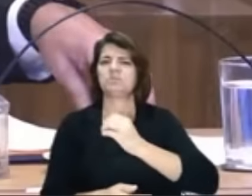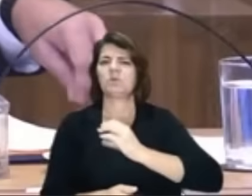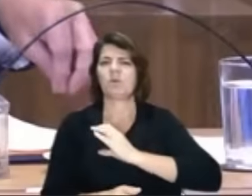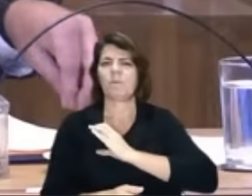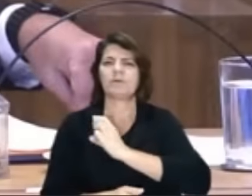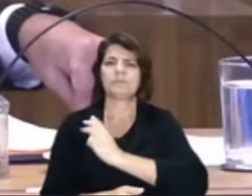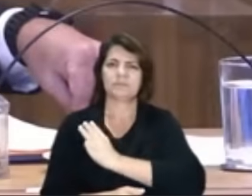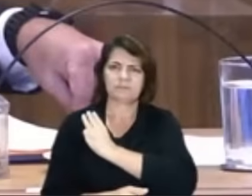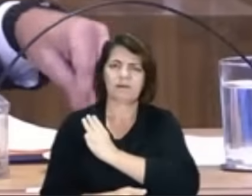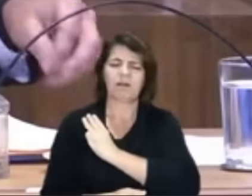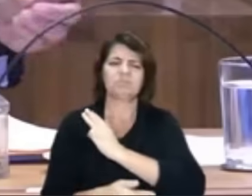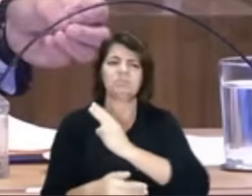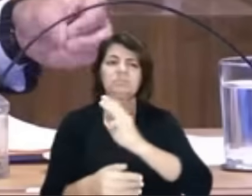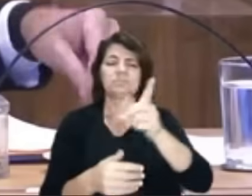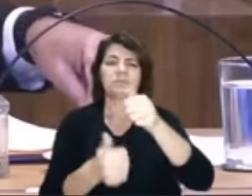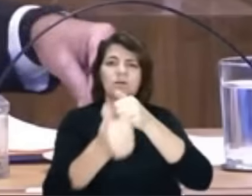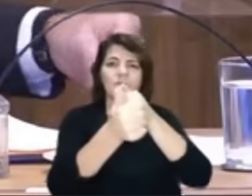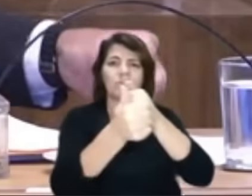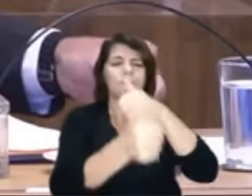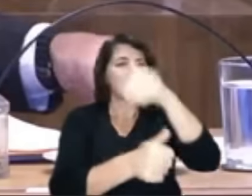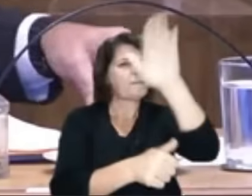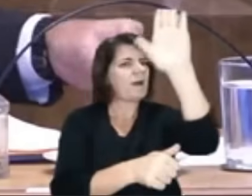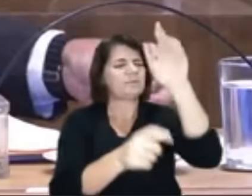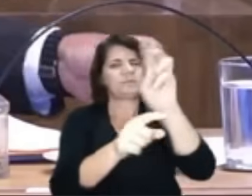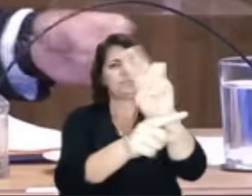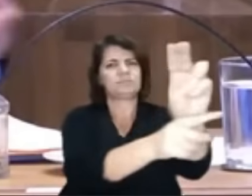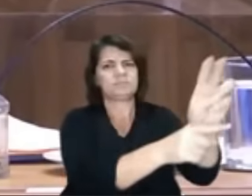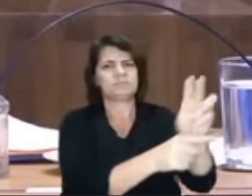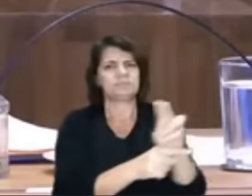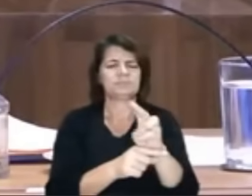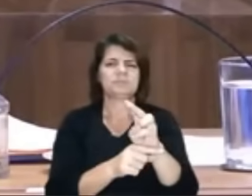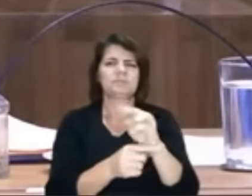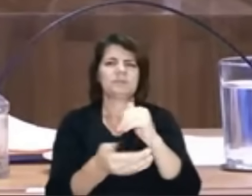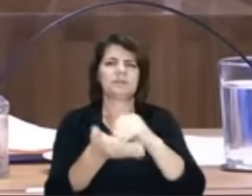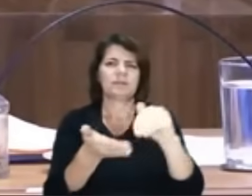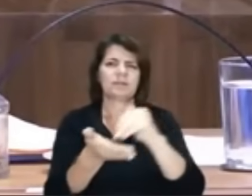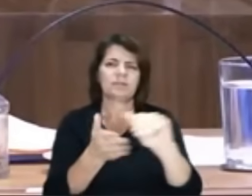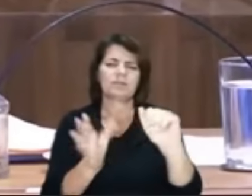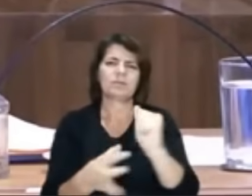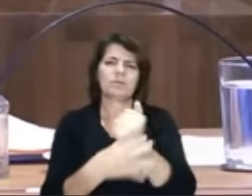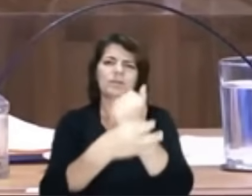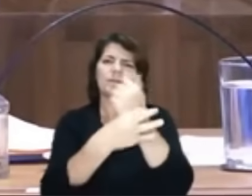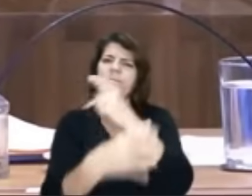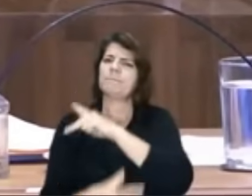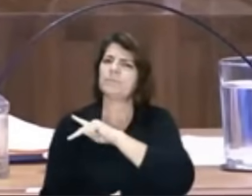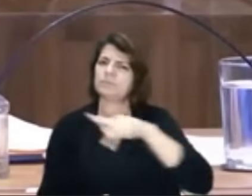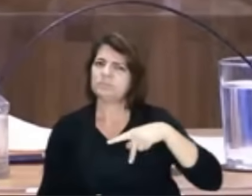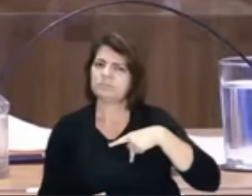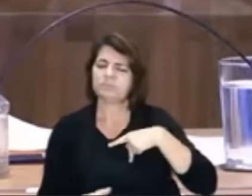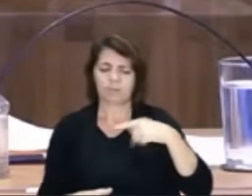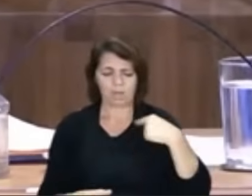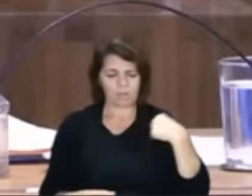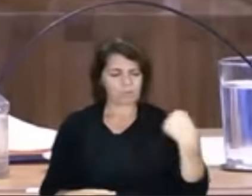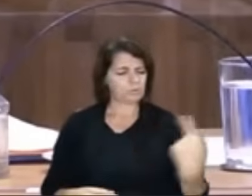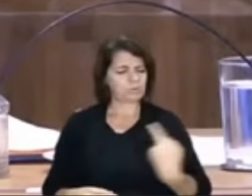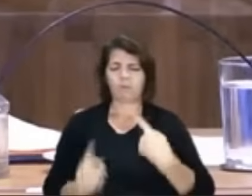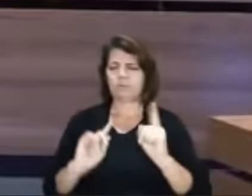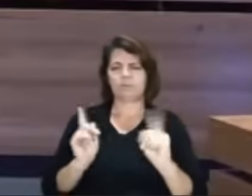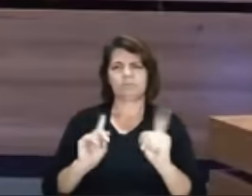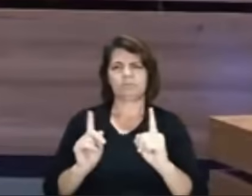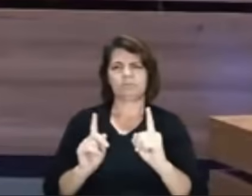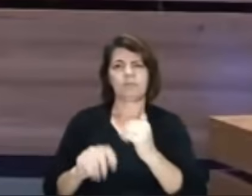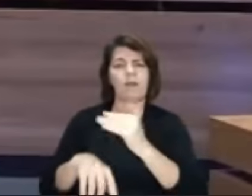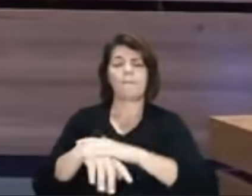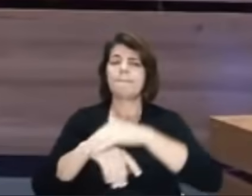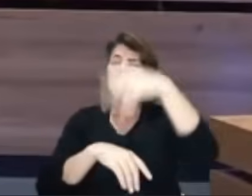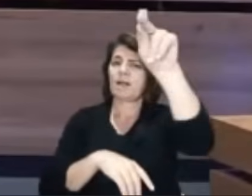tinha um acompanhamento muito mais acredito de secretaria de Segurança Pública do que propriamente para nós do que em área militar né então também tinha